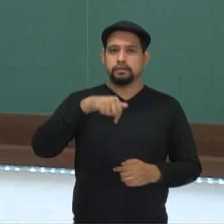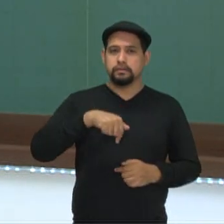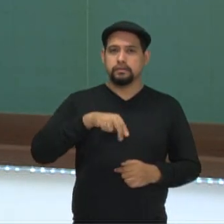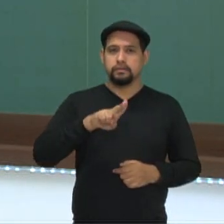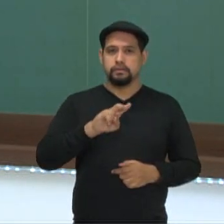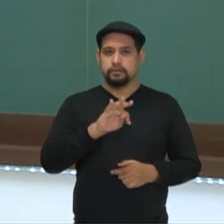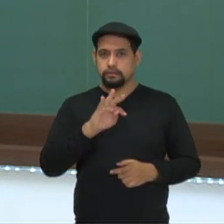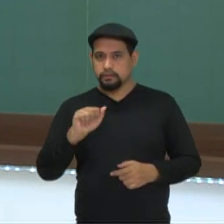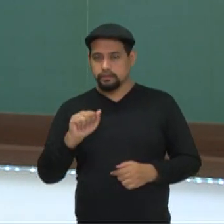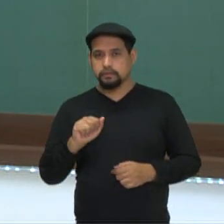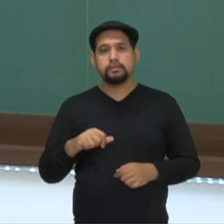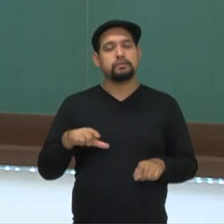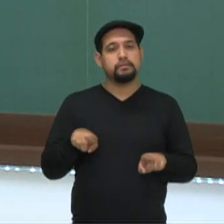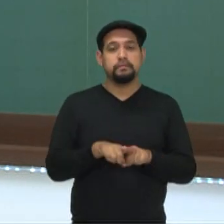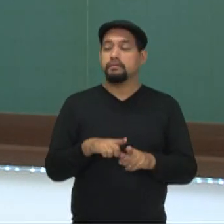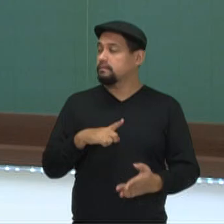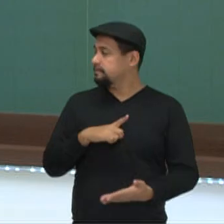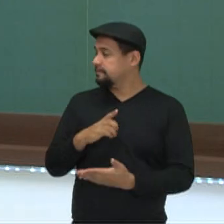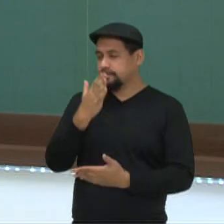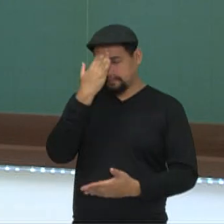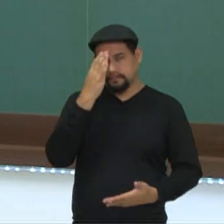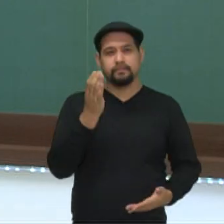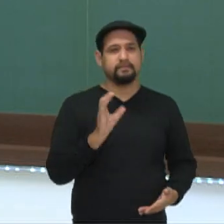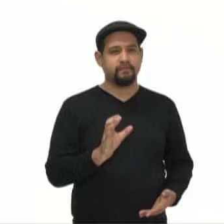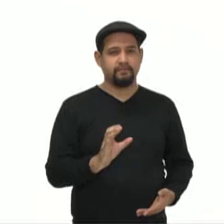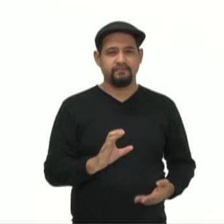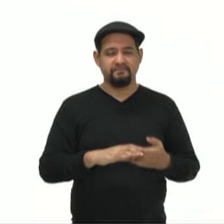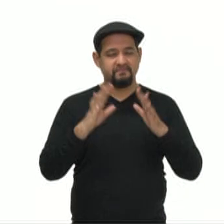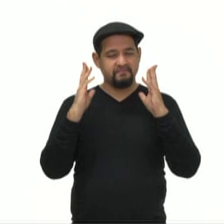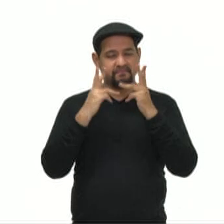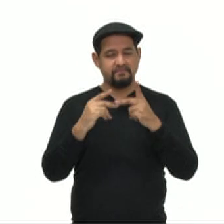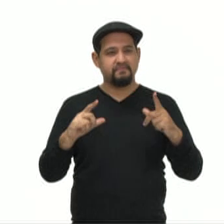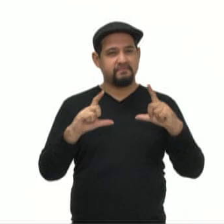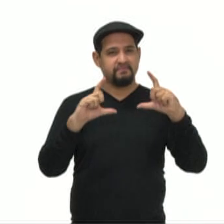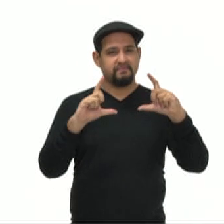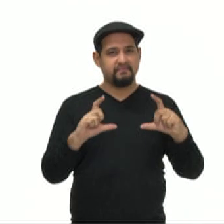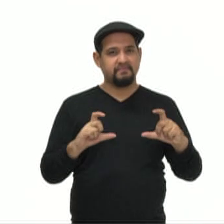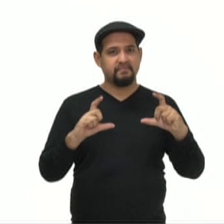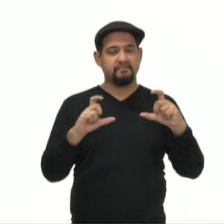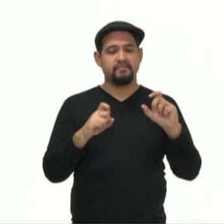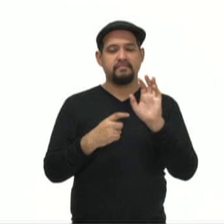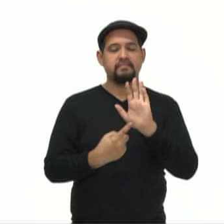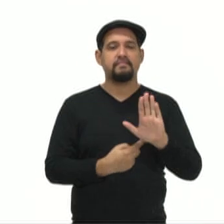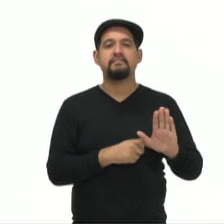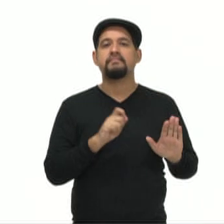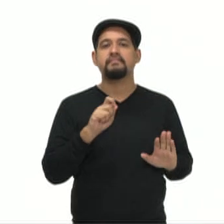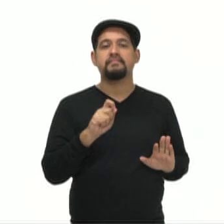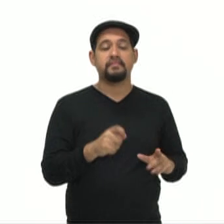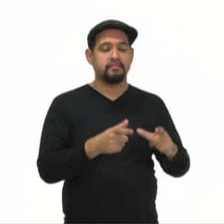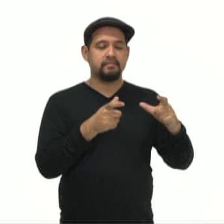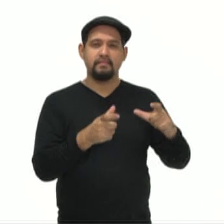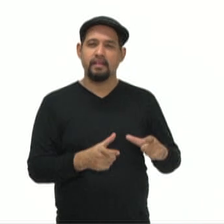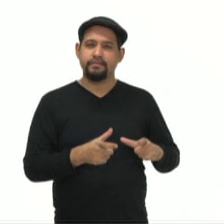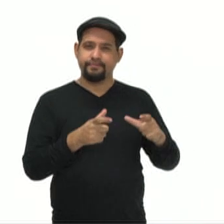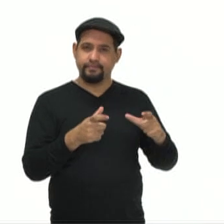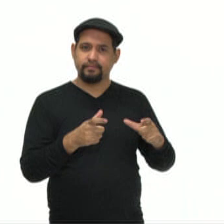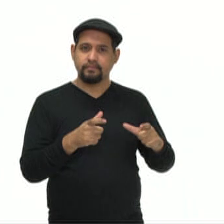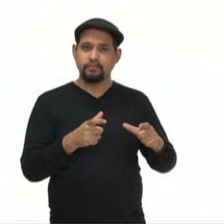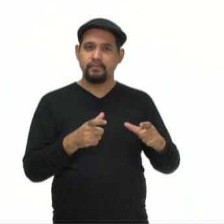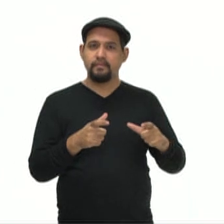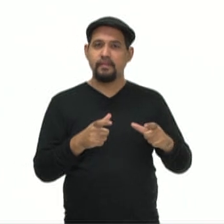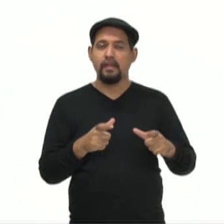Mesquita. E aqui temos a mesquita de Curitiba, nessa belíssima foto aqui que ilustra um pouquinho do lugar sagrado